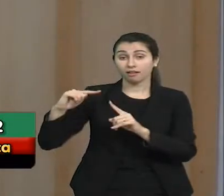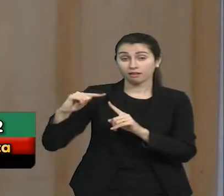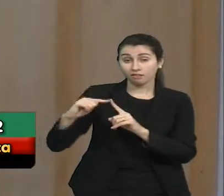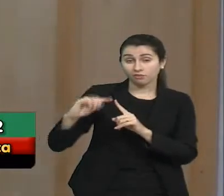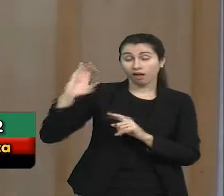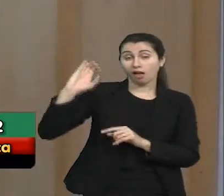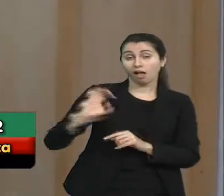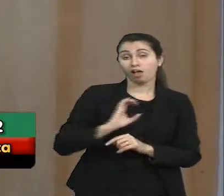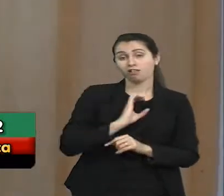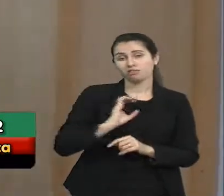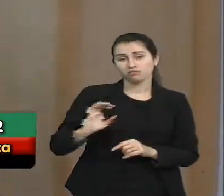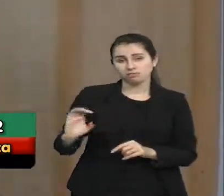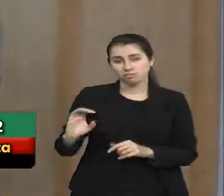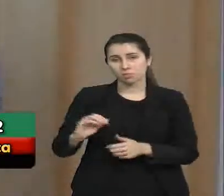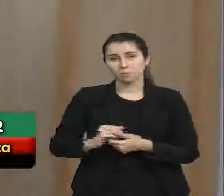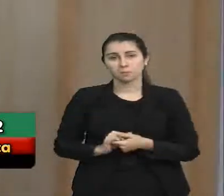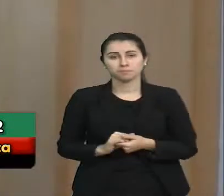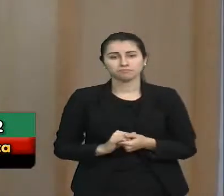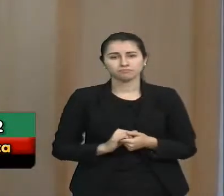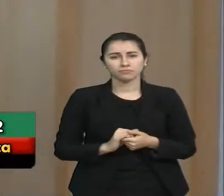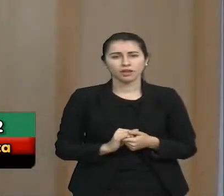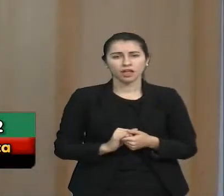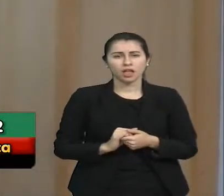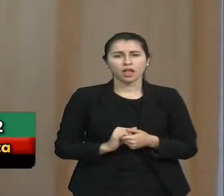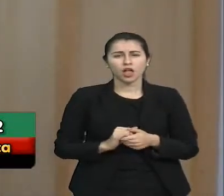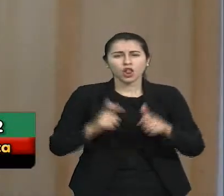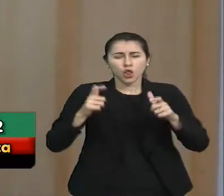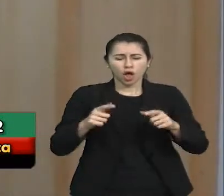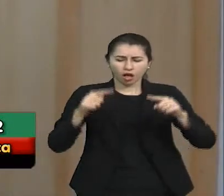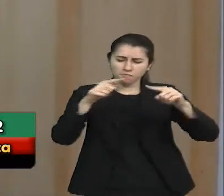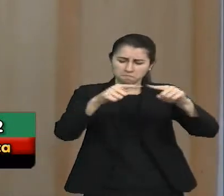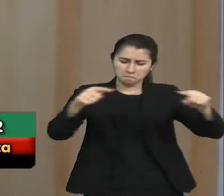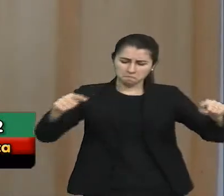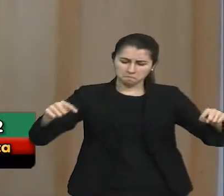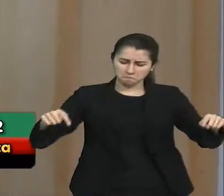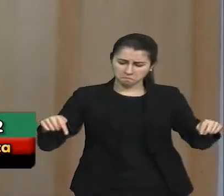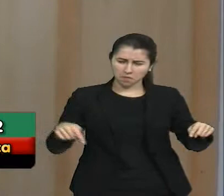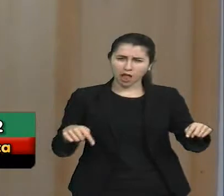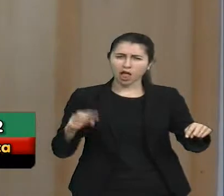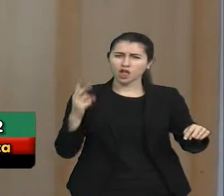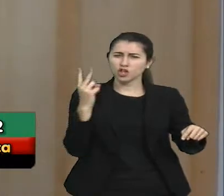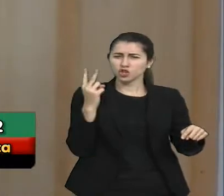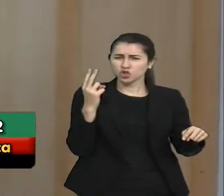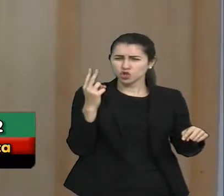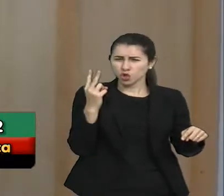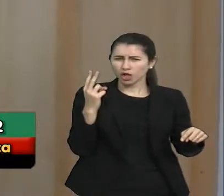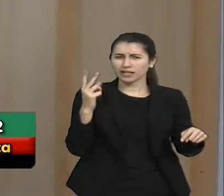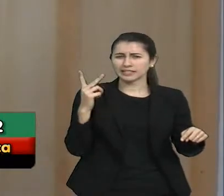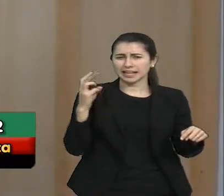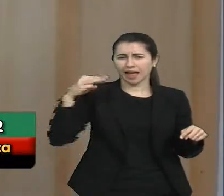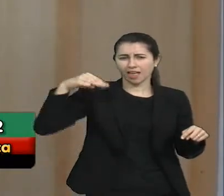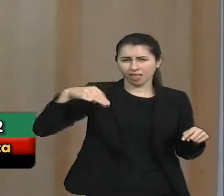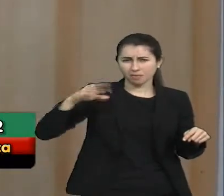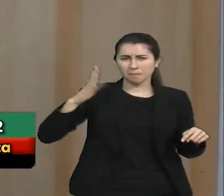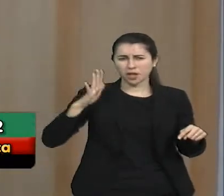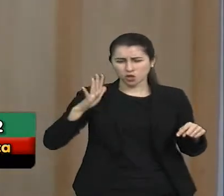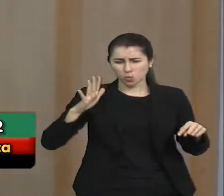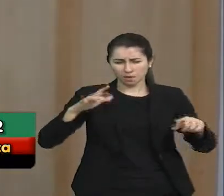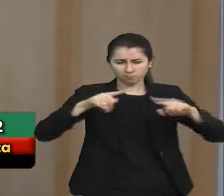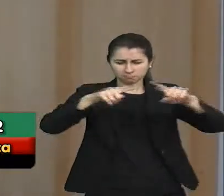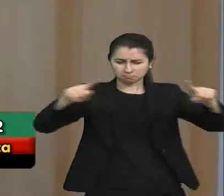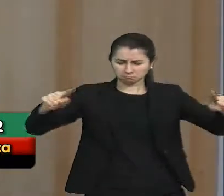Batista. Num raio, acho que de 2 quilômetros, não chega a 2 quilômetros quadrados, a